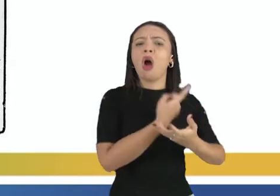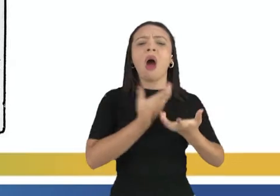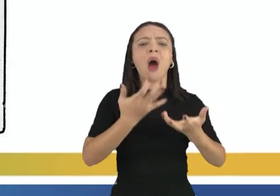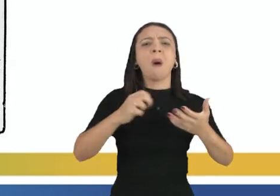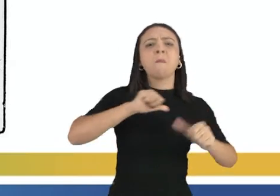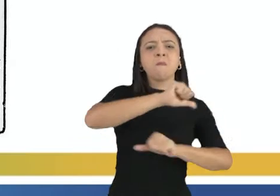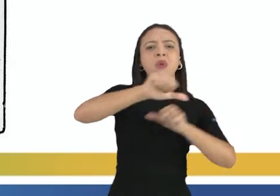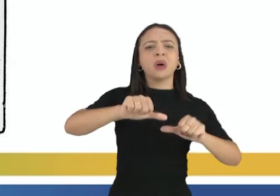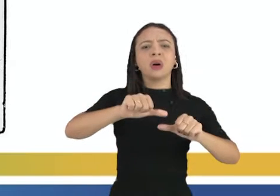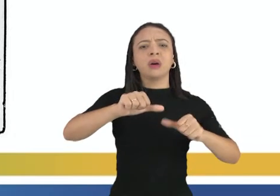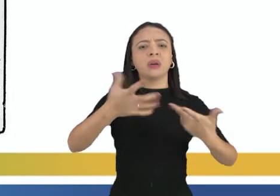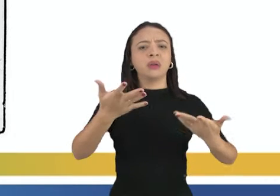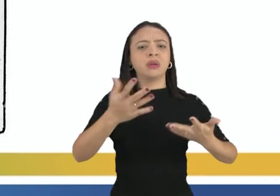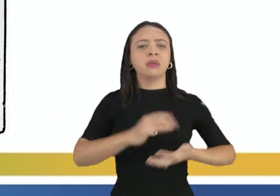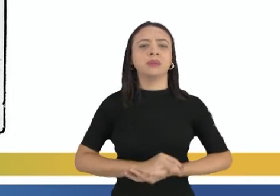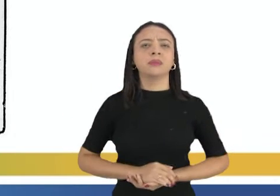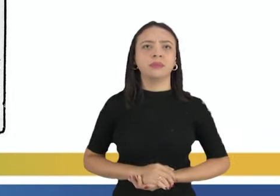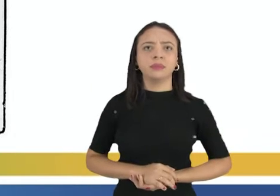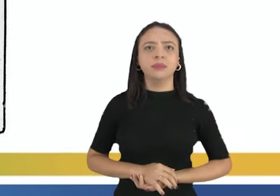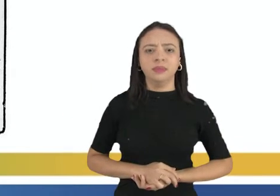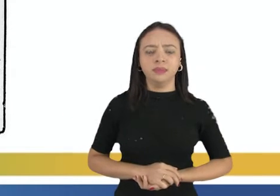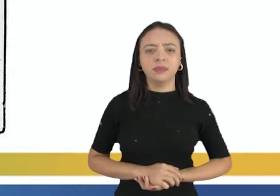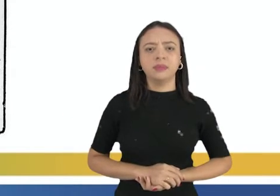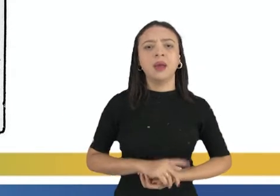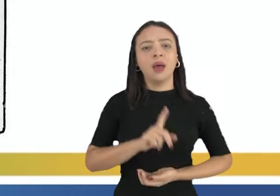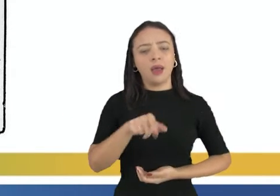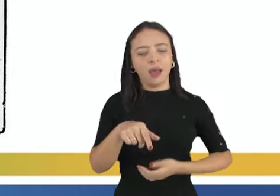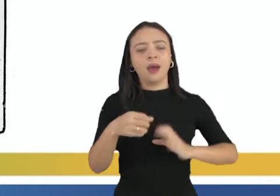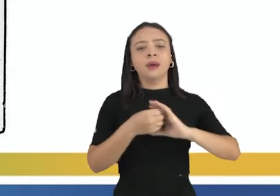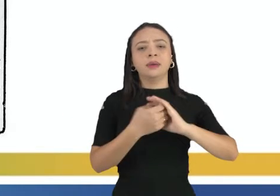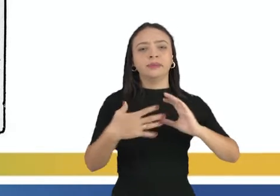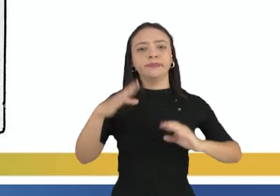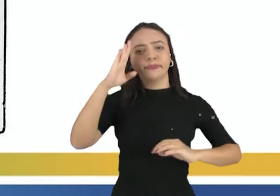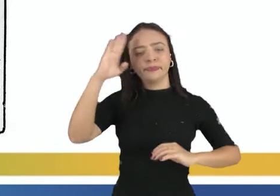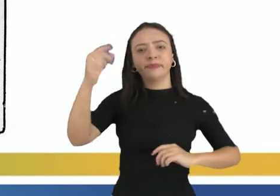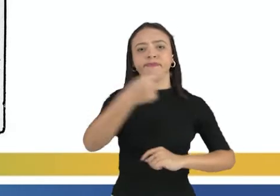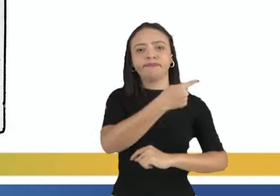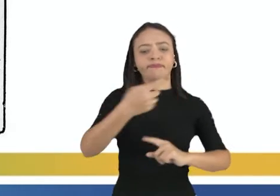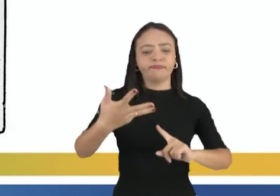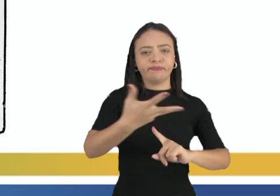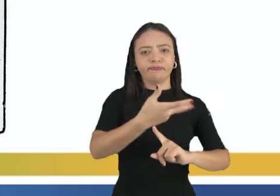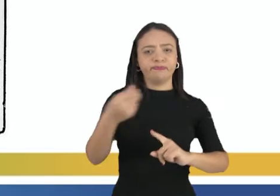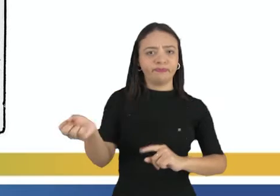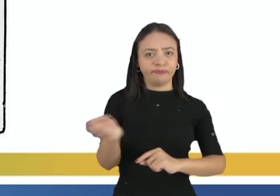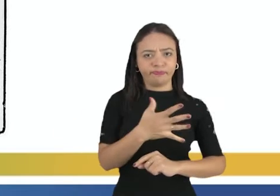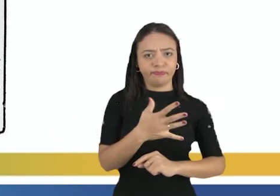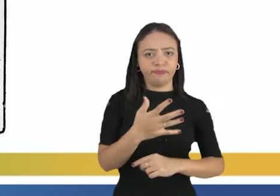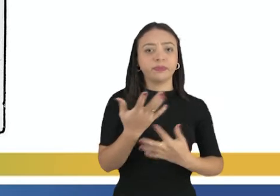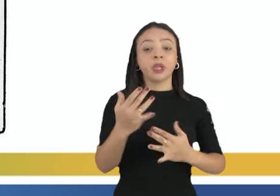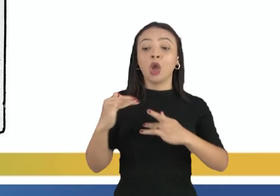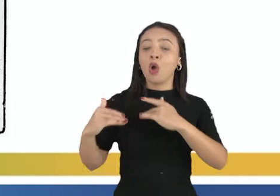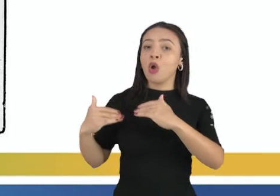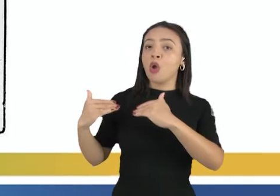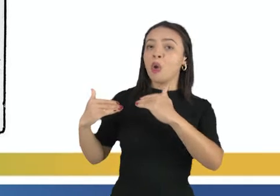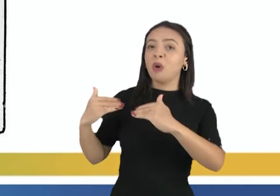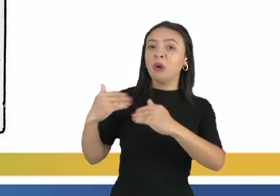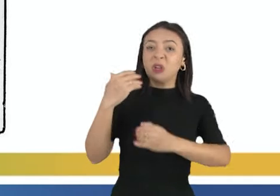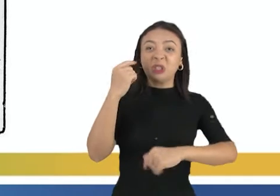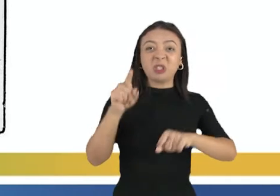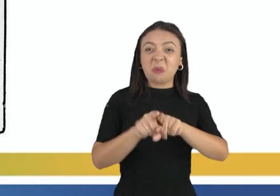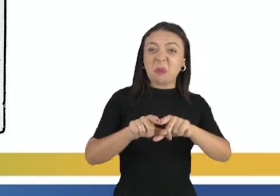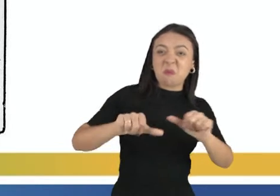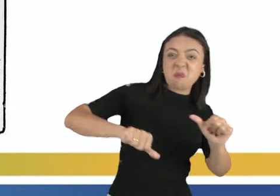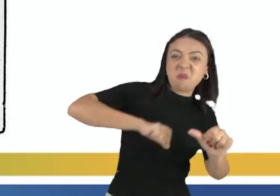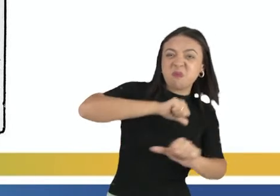não passar pano. Então, essa é a característica da Semana de Arte Moderna. É a ebulição,